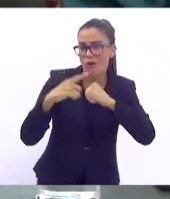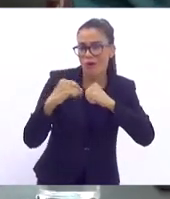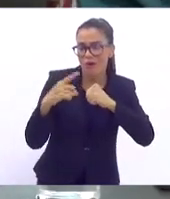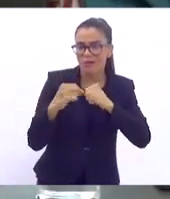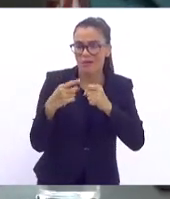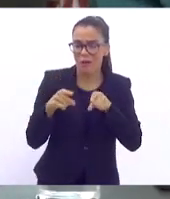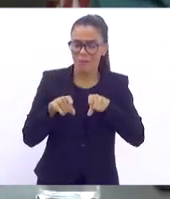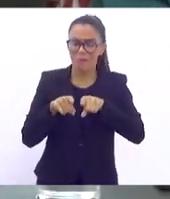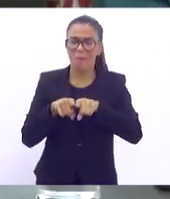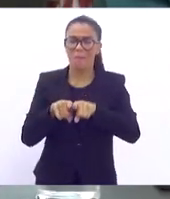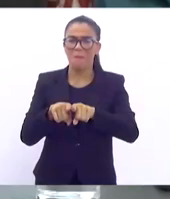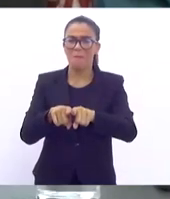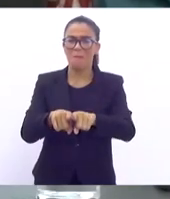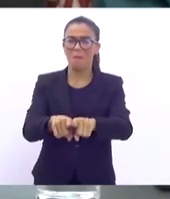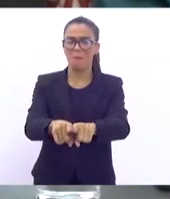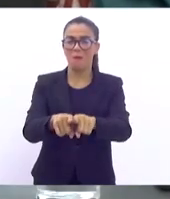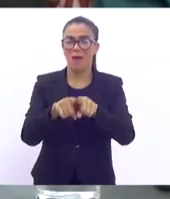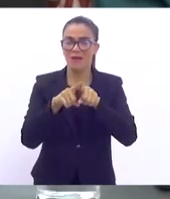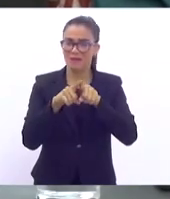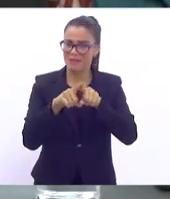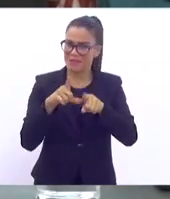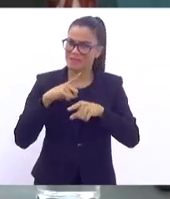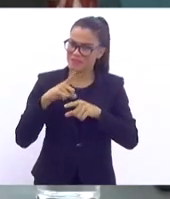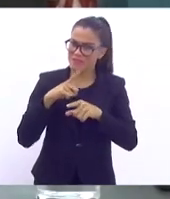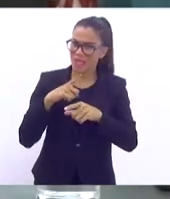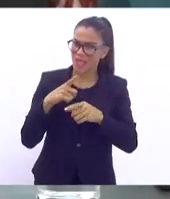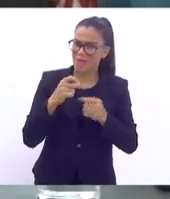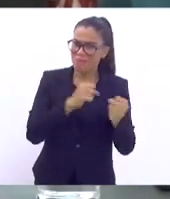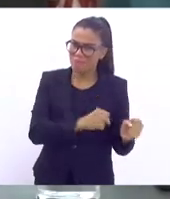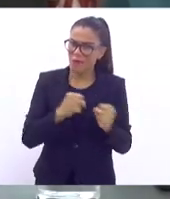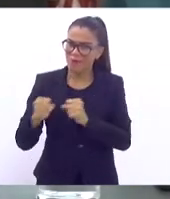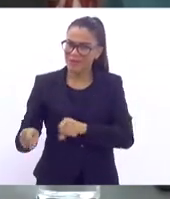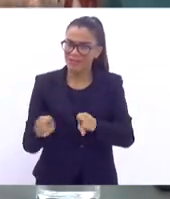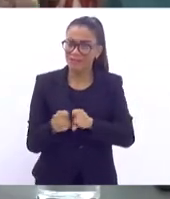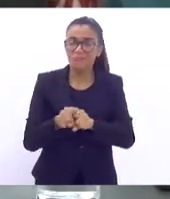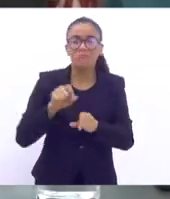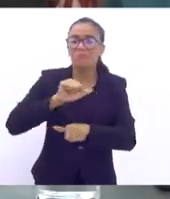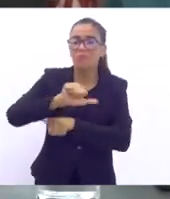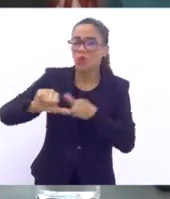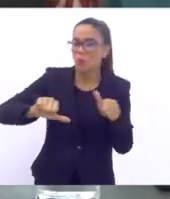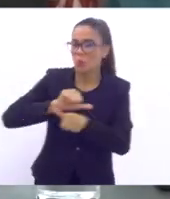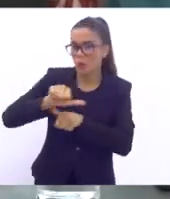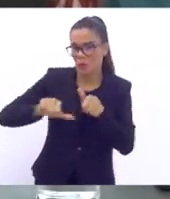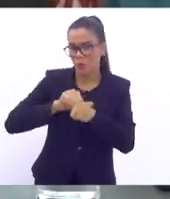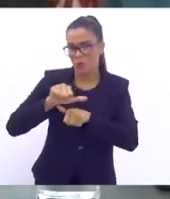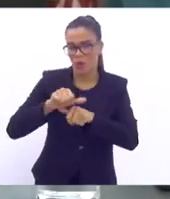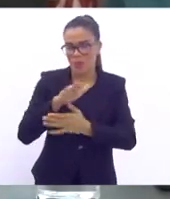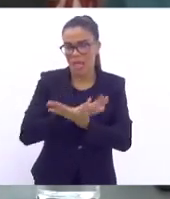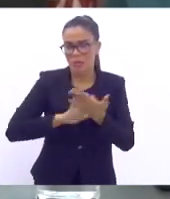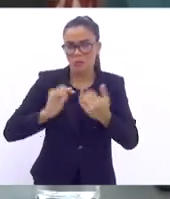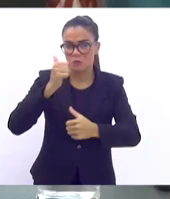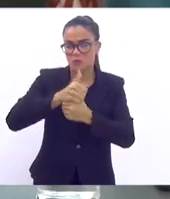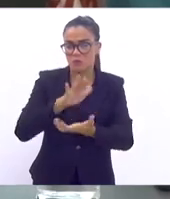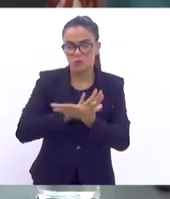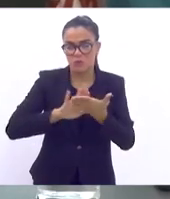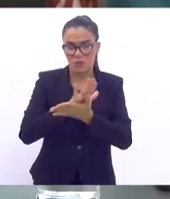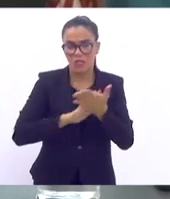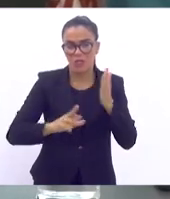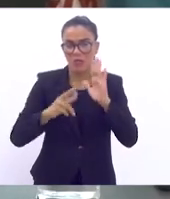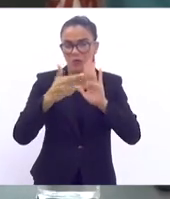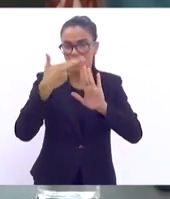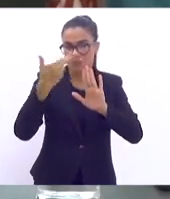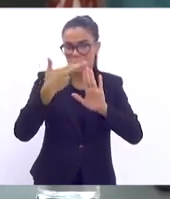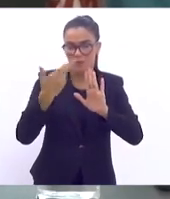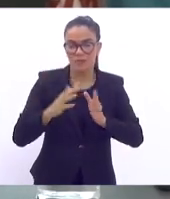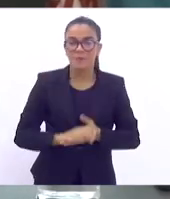paralelo com o Regimento Interno ela tem força de Regimento Interno mas não modificou o Regimento Interno o que que diz essa resolução